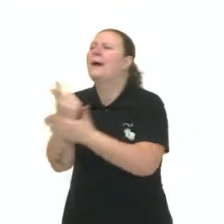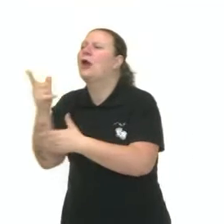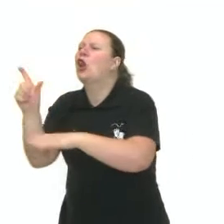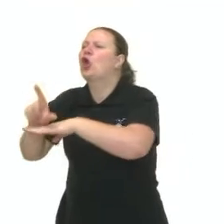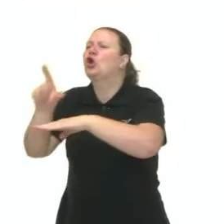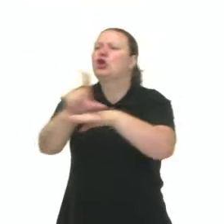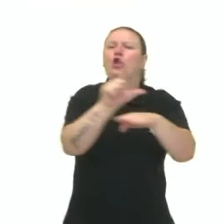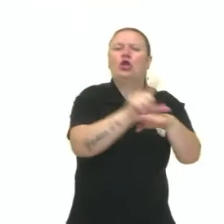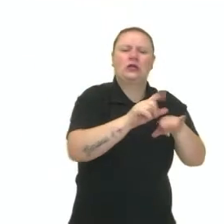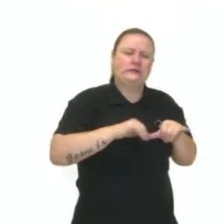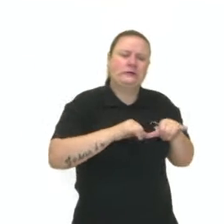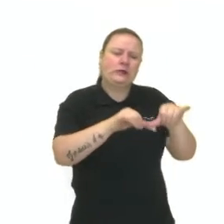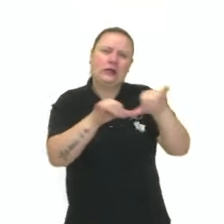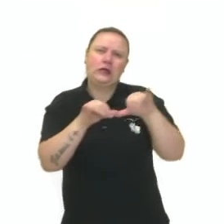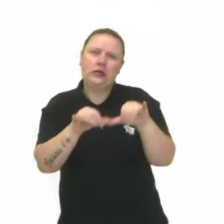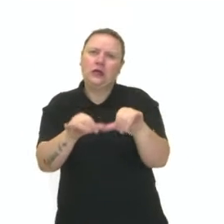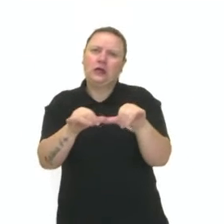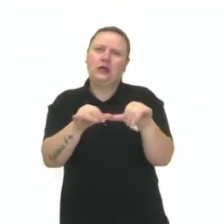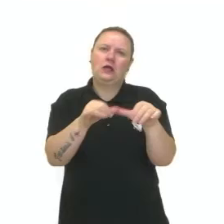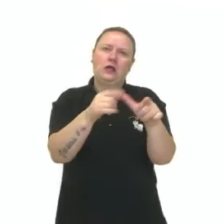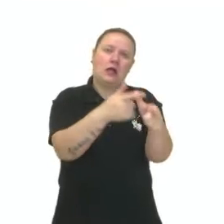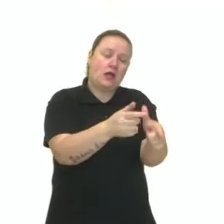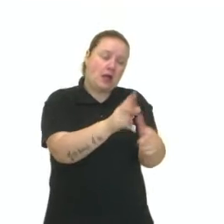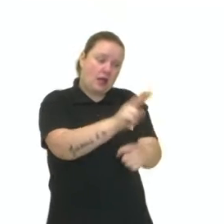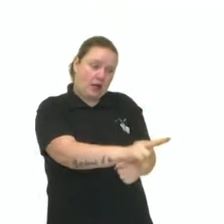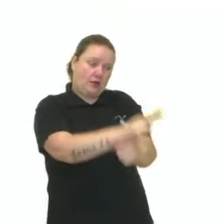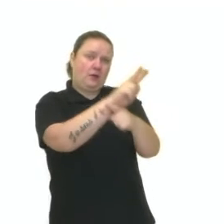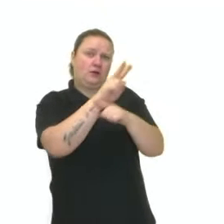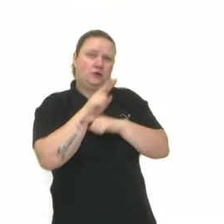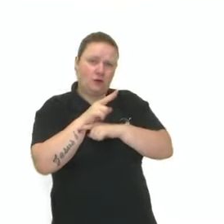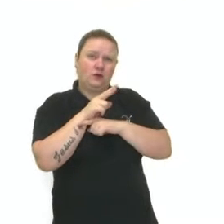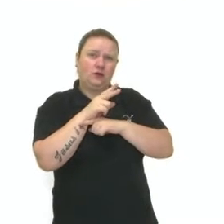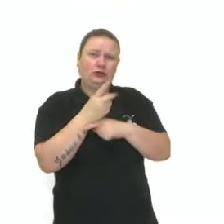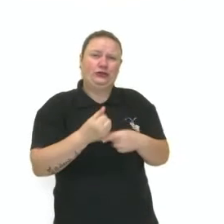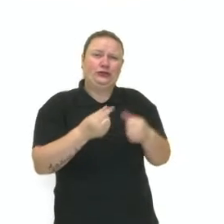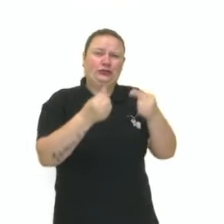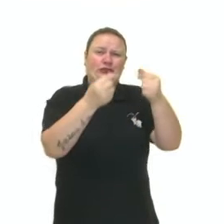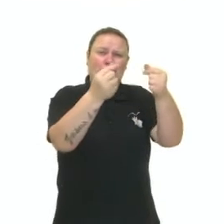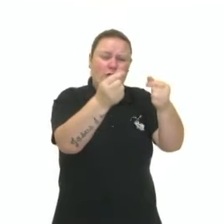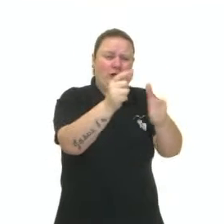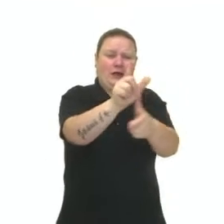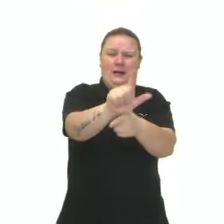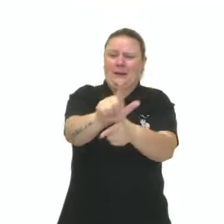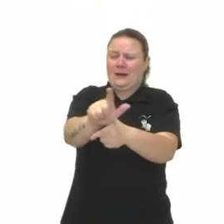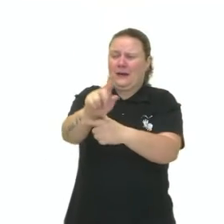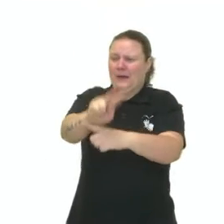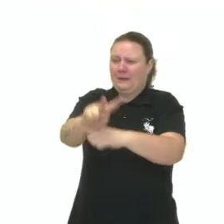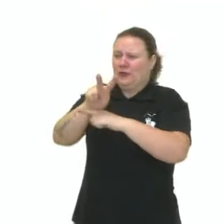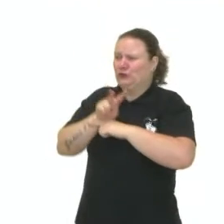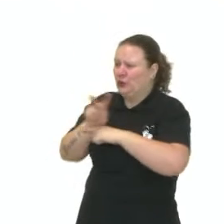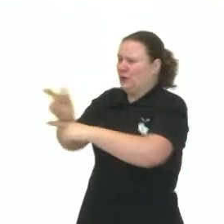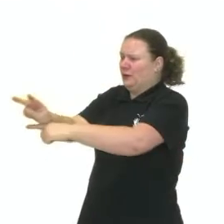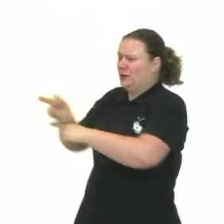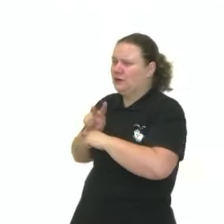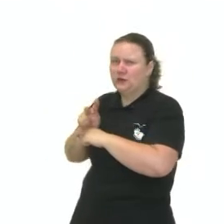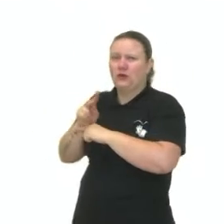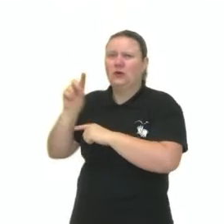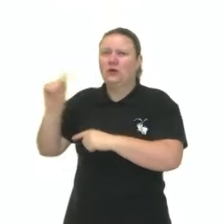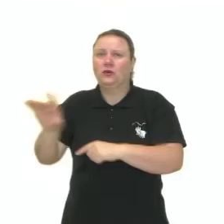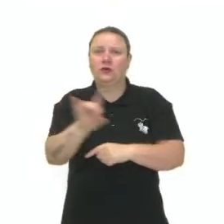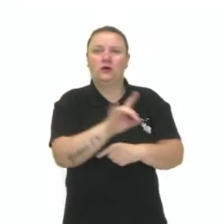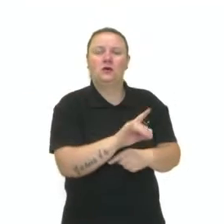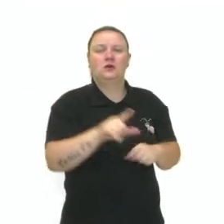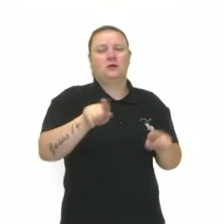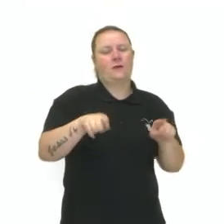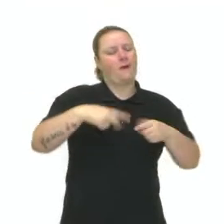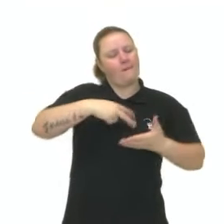aos empréstimos, 200 a um, 300 a outro, 500 a outro, e tudo a crescer. E os bailes a